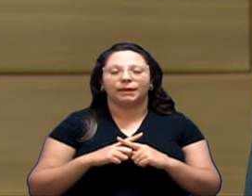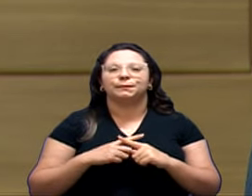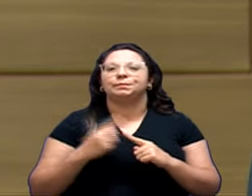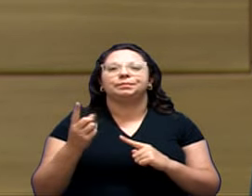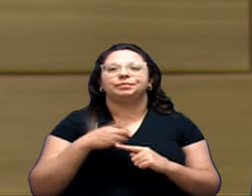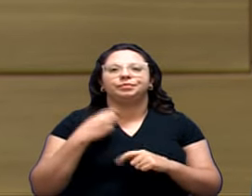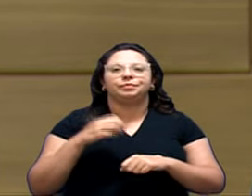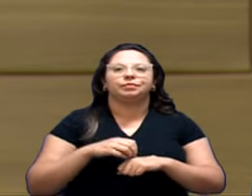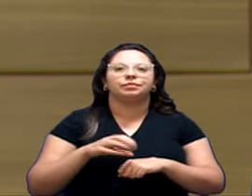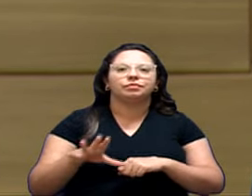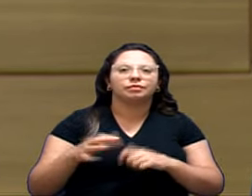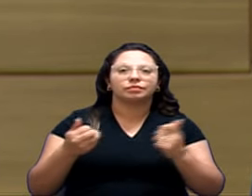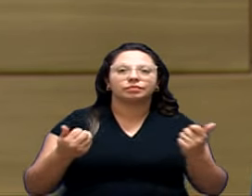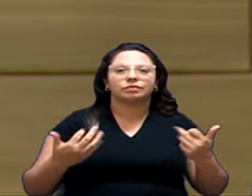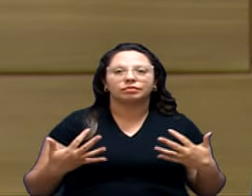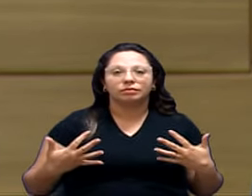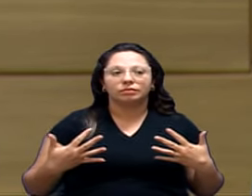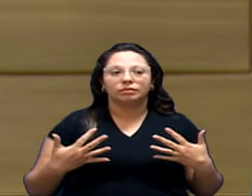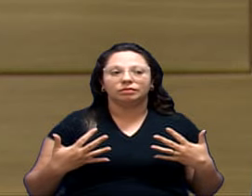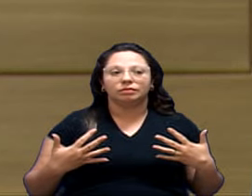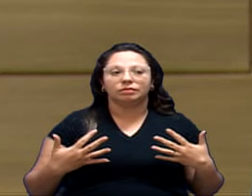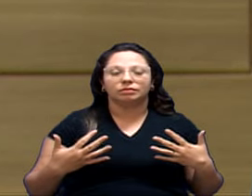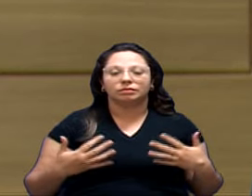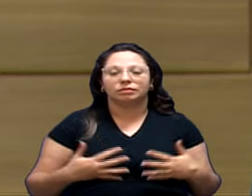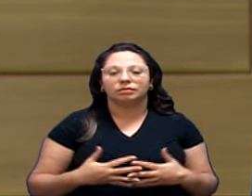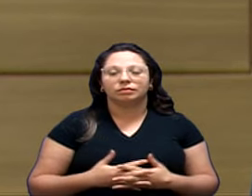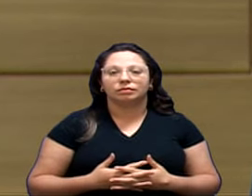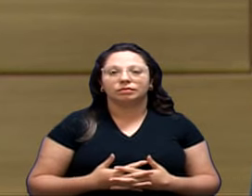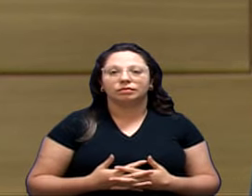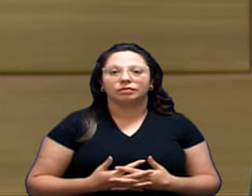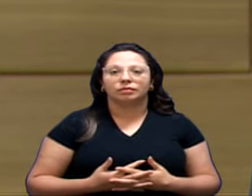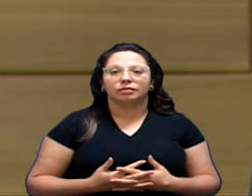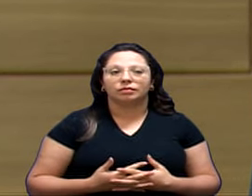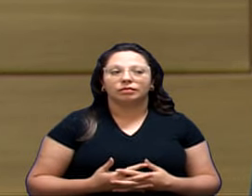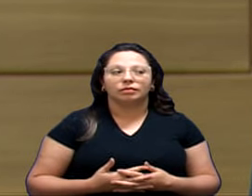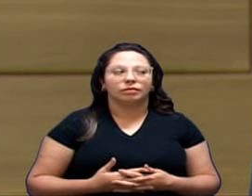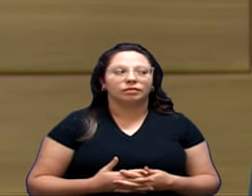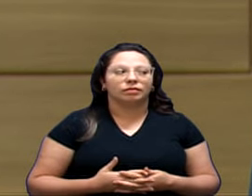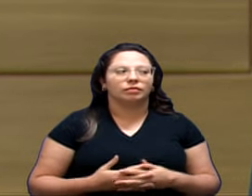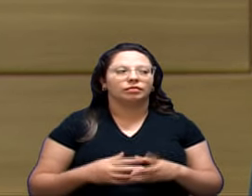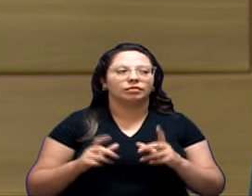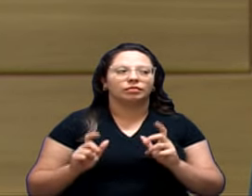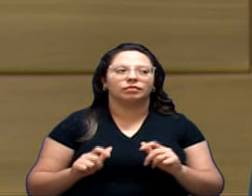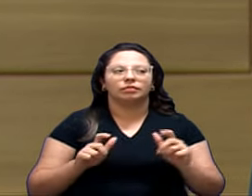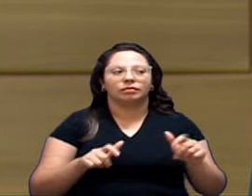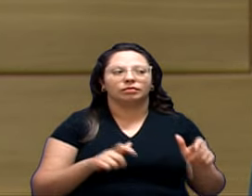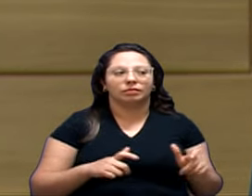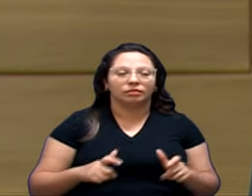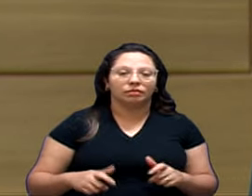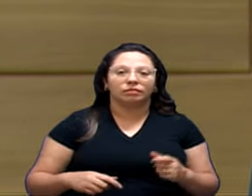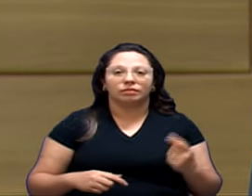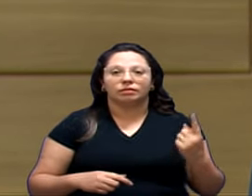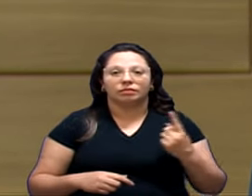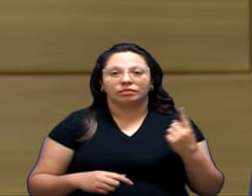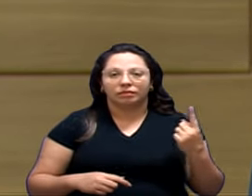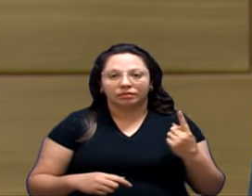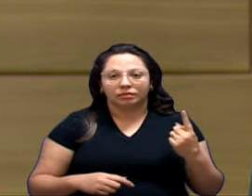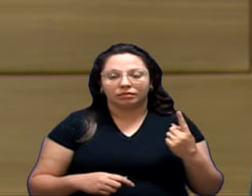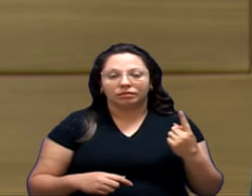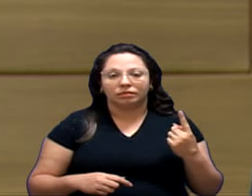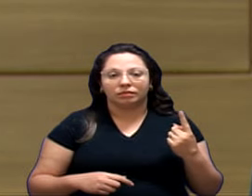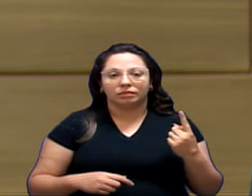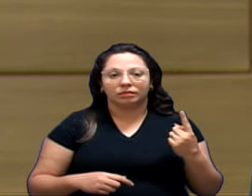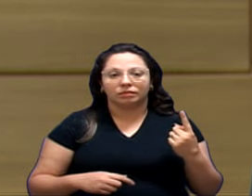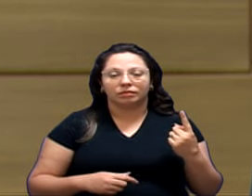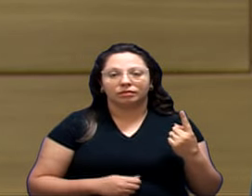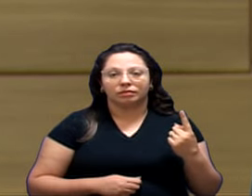propondo né Nós est estamos propondo eh que essas áreas elas sejam primeiro objeto de